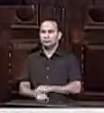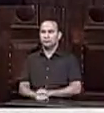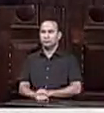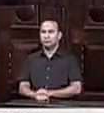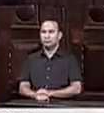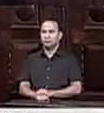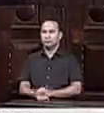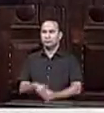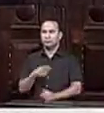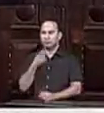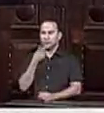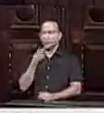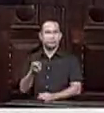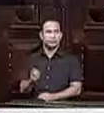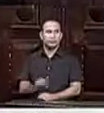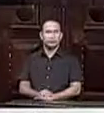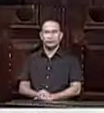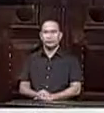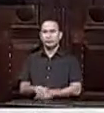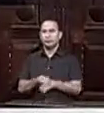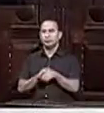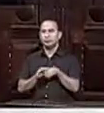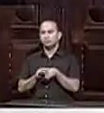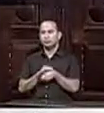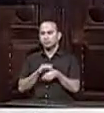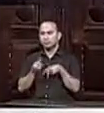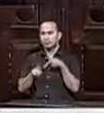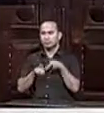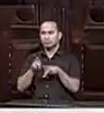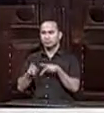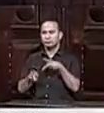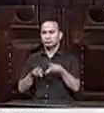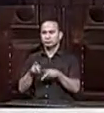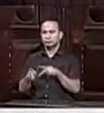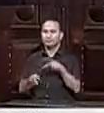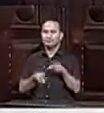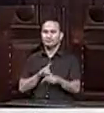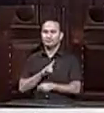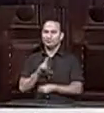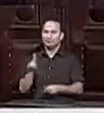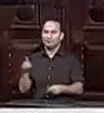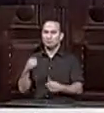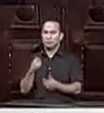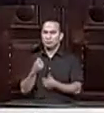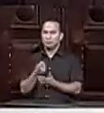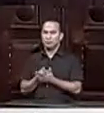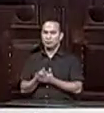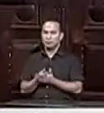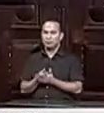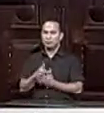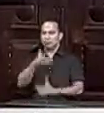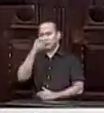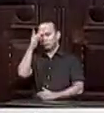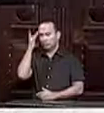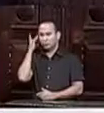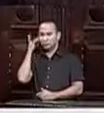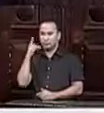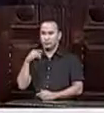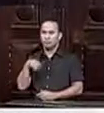e dos candidatos andarem, conversarem com a população e não comprarem cabos